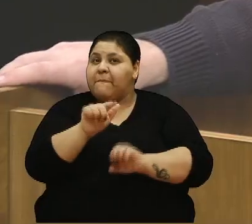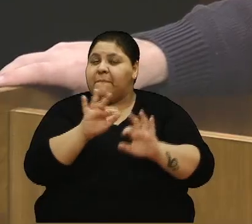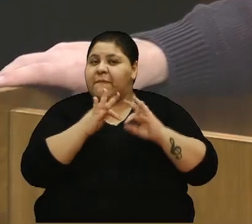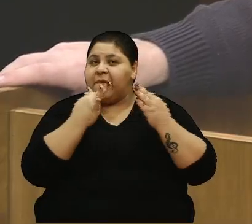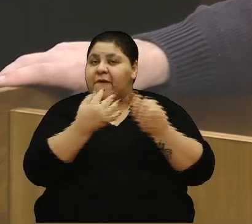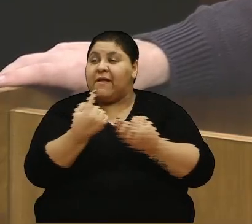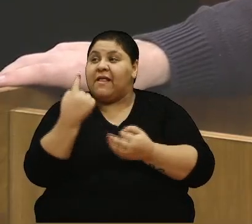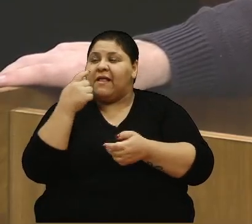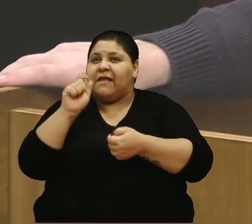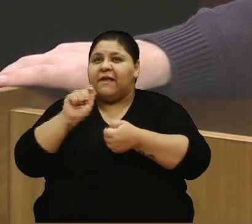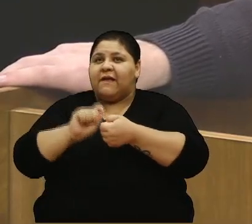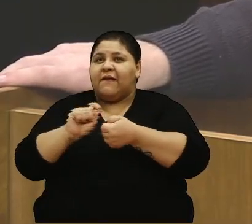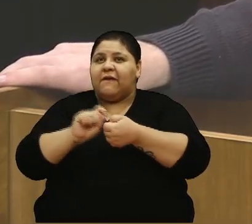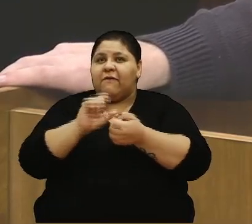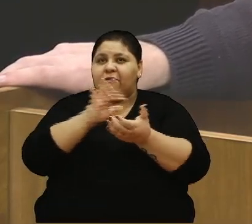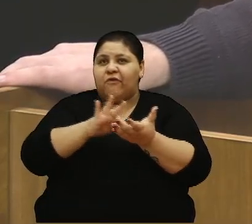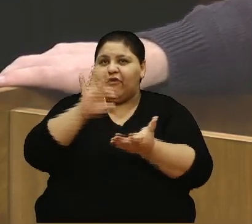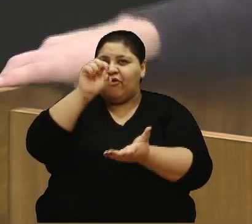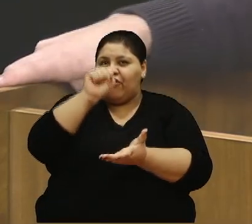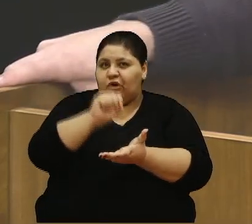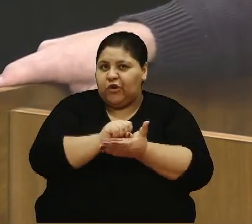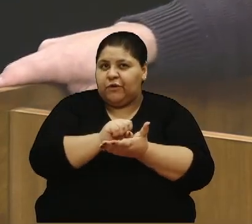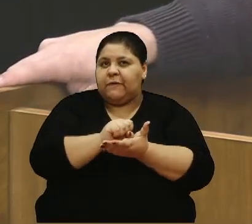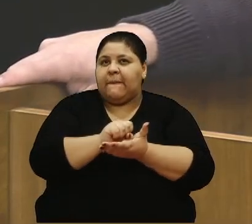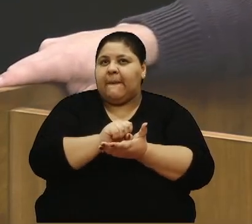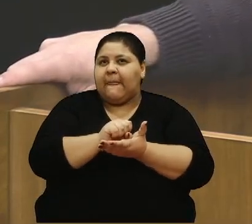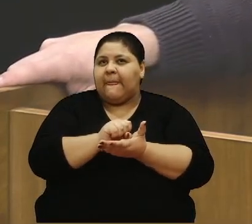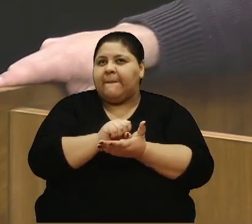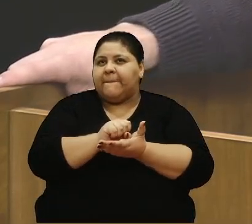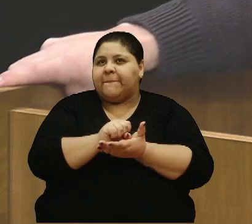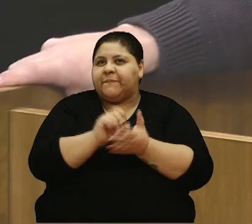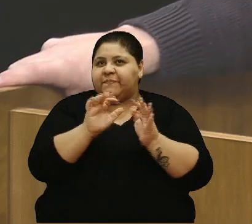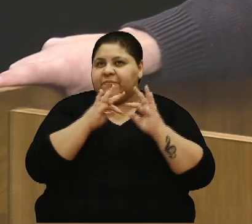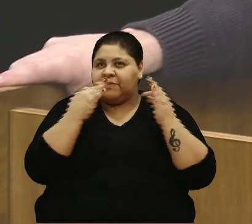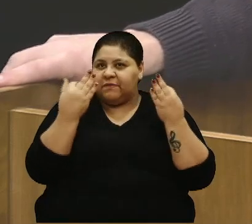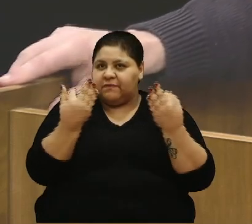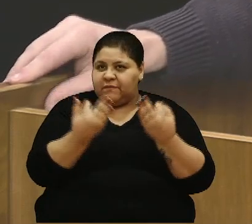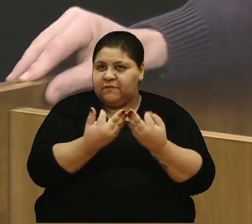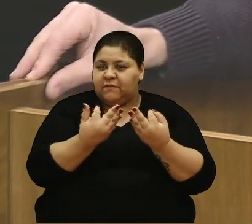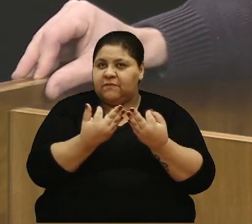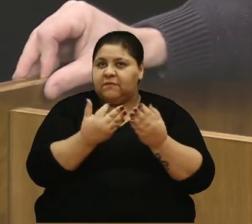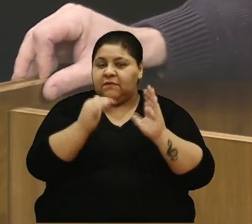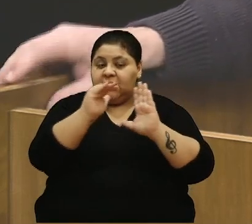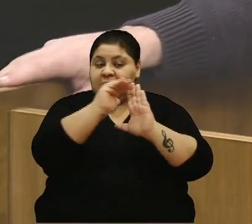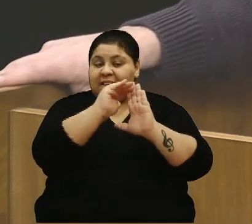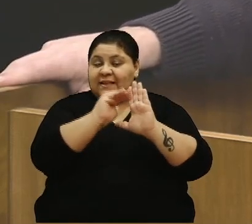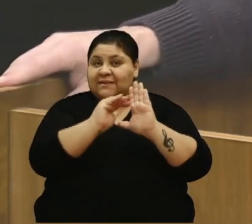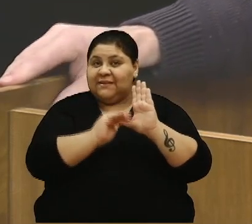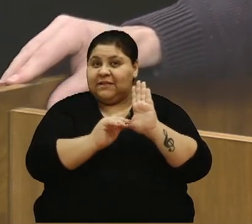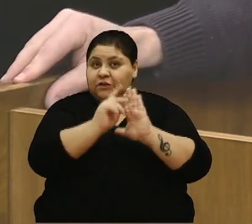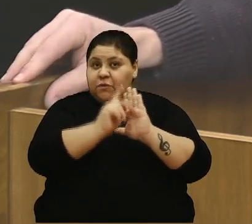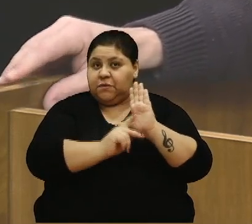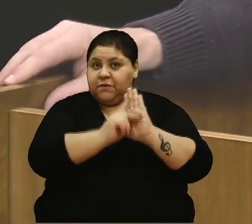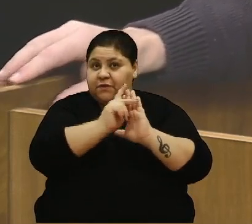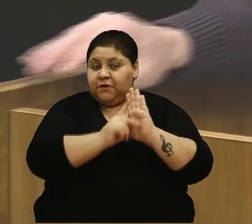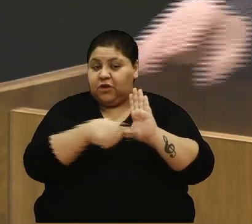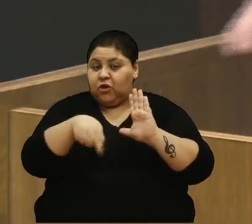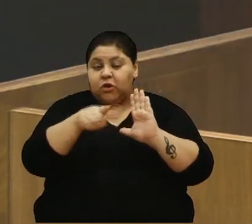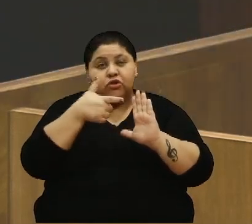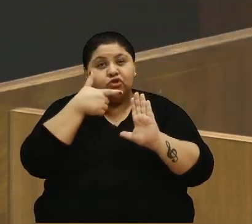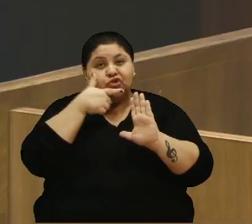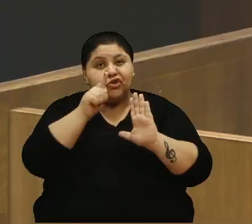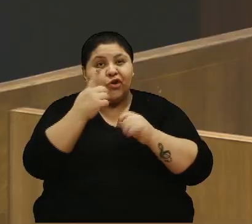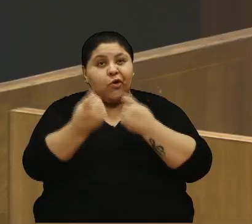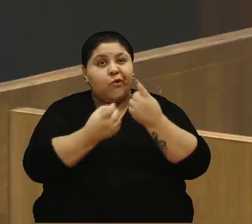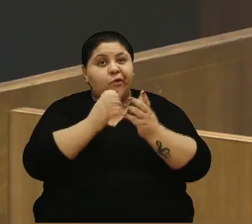época, fizemos o recadastramento das famílias listadas na habitação e a gente conseguiu